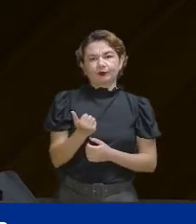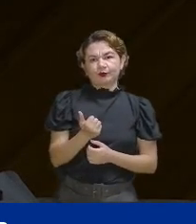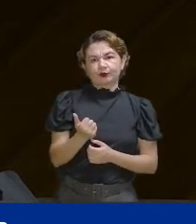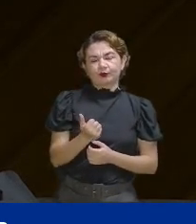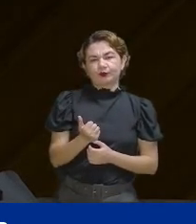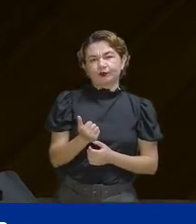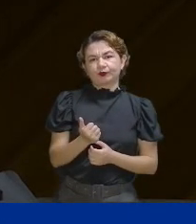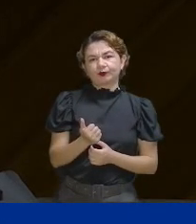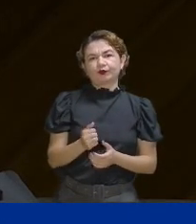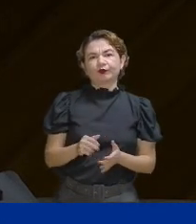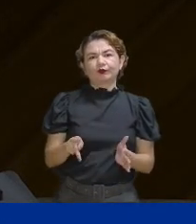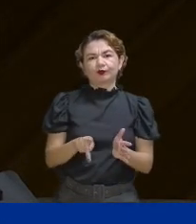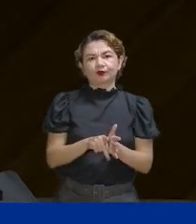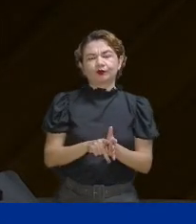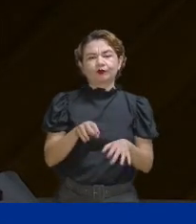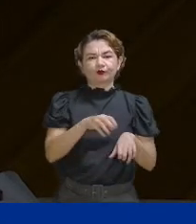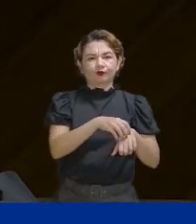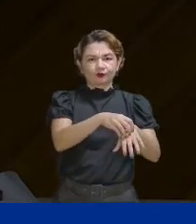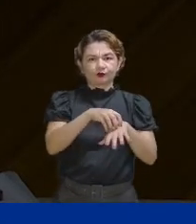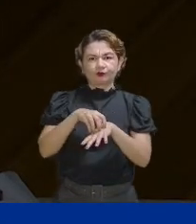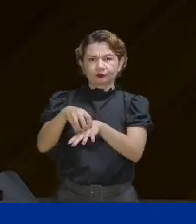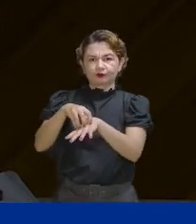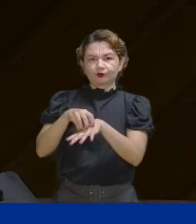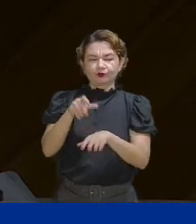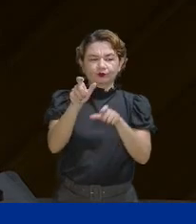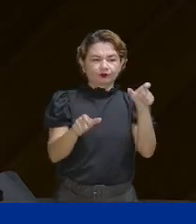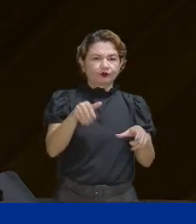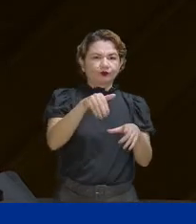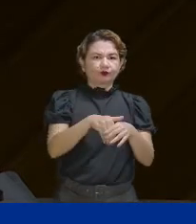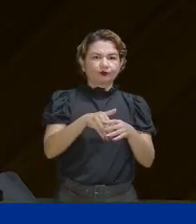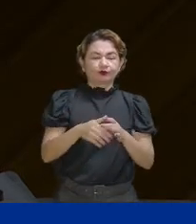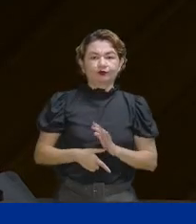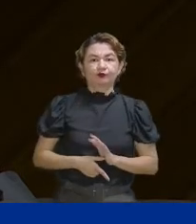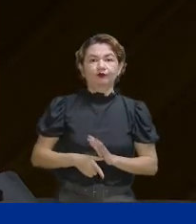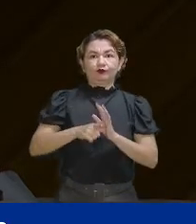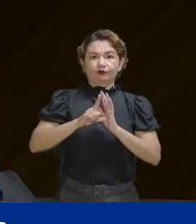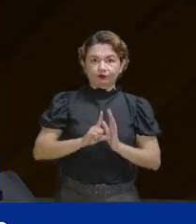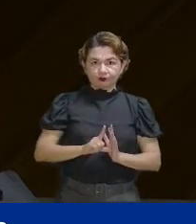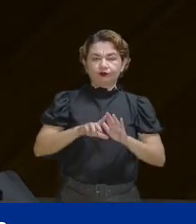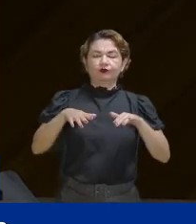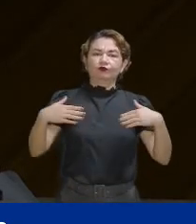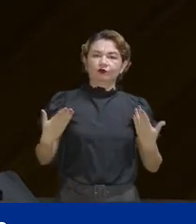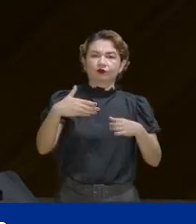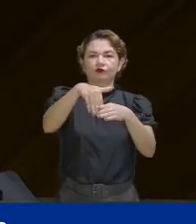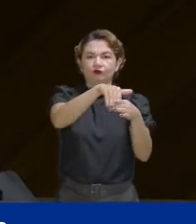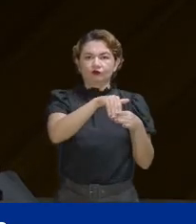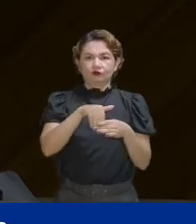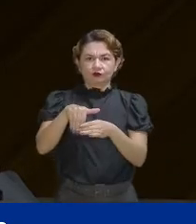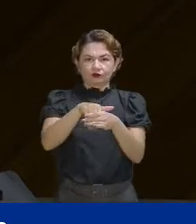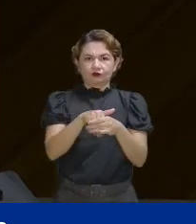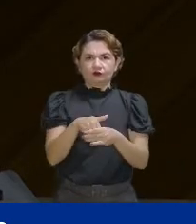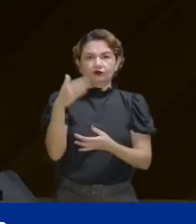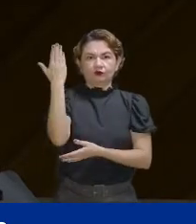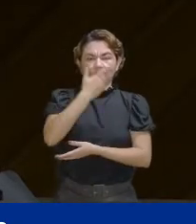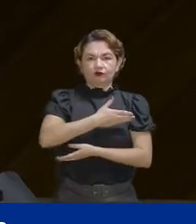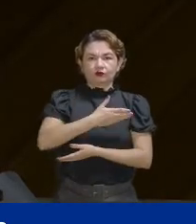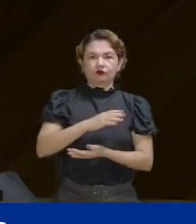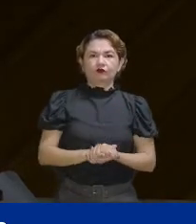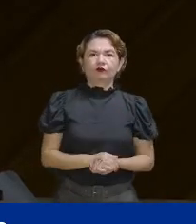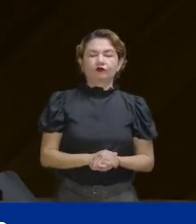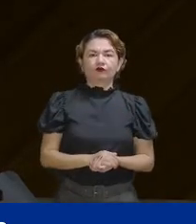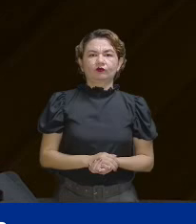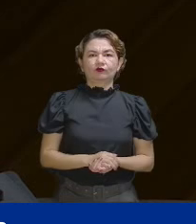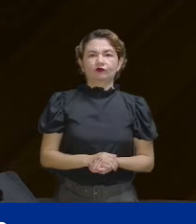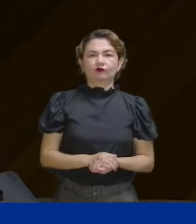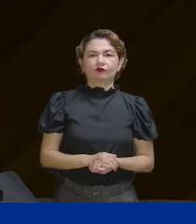ocorrido dentro do período eleitoral, e sim com muita antecedência. A partir deste acórdão, esta prova foi